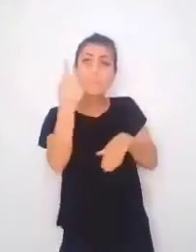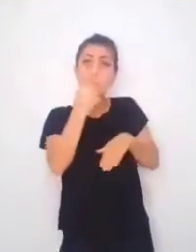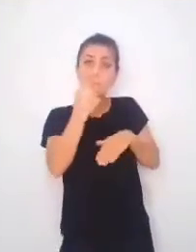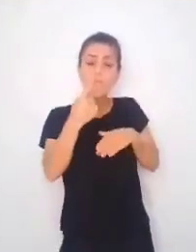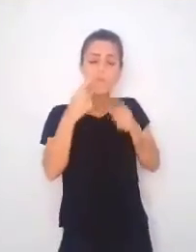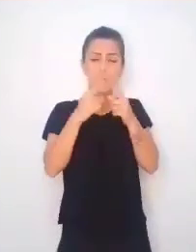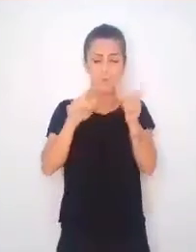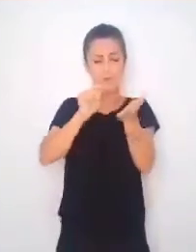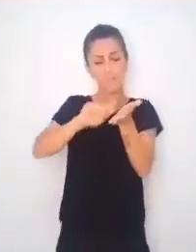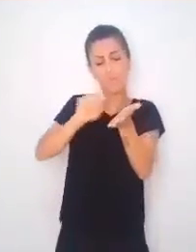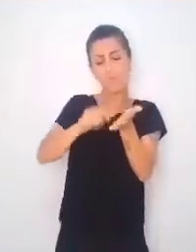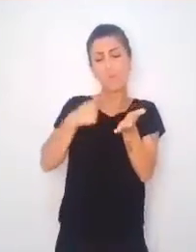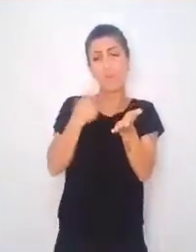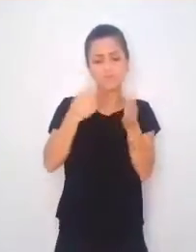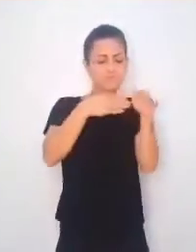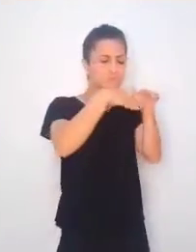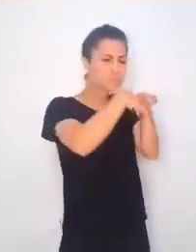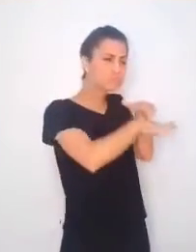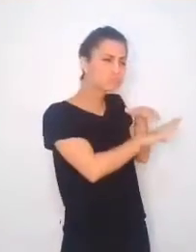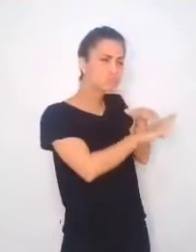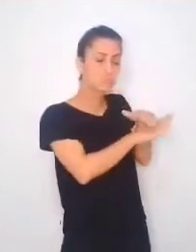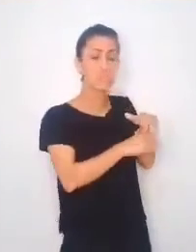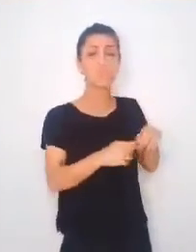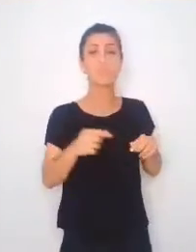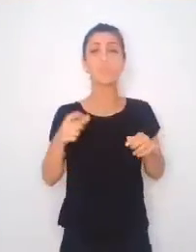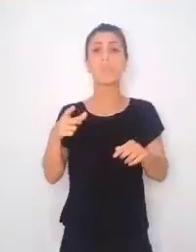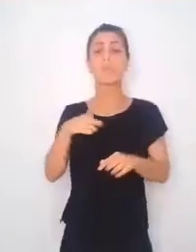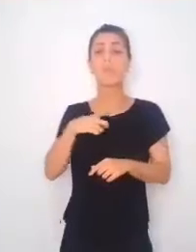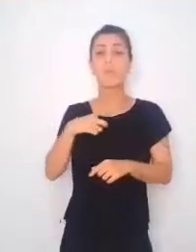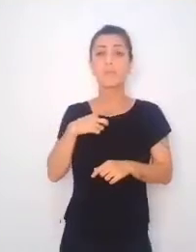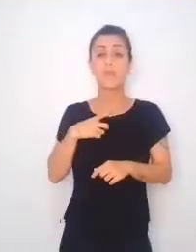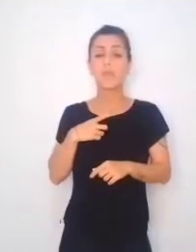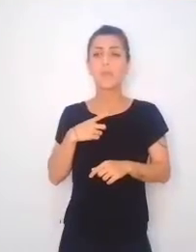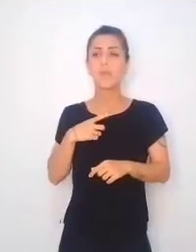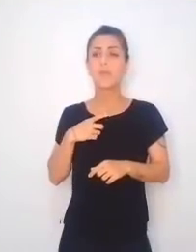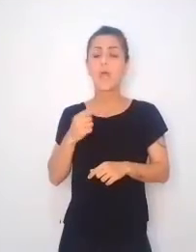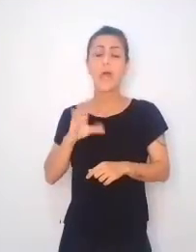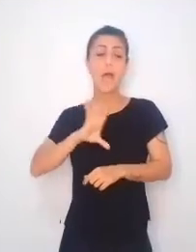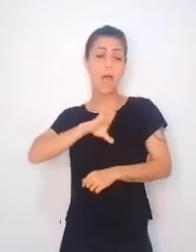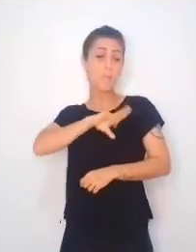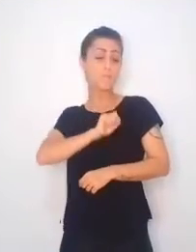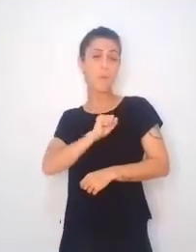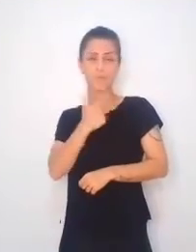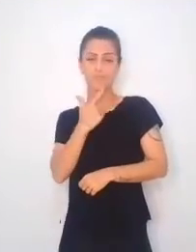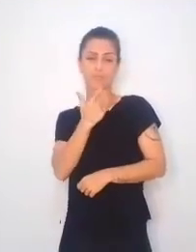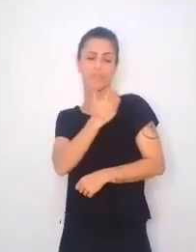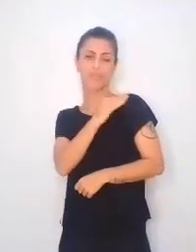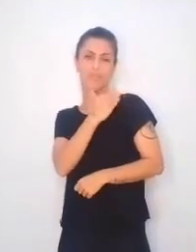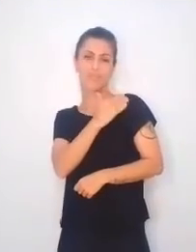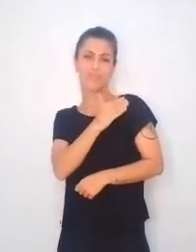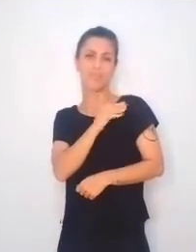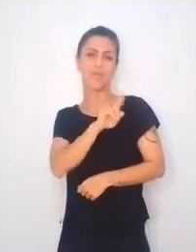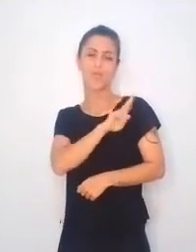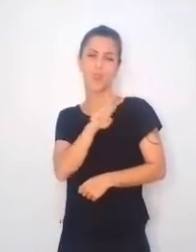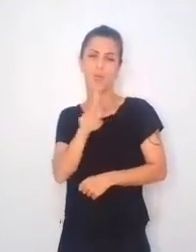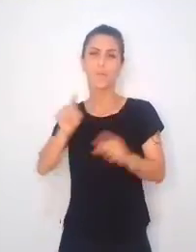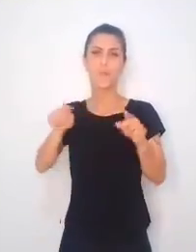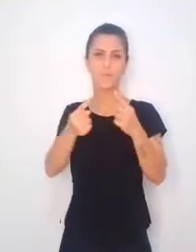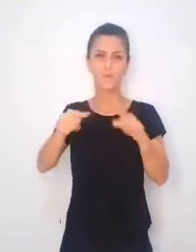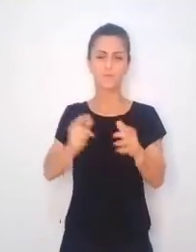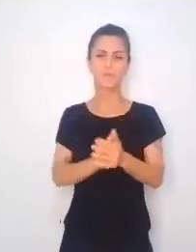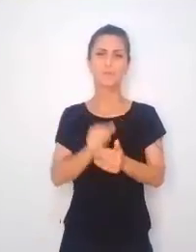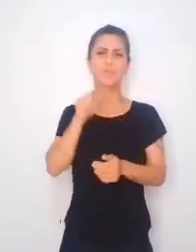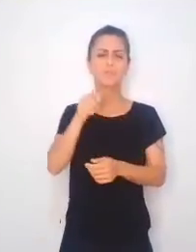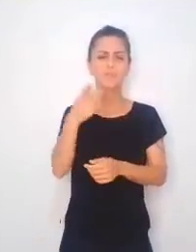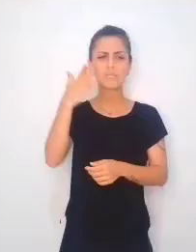a compor. E Abolição do Preconceito foi a primeira música que eu fiz fora da Tribos da Lua. Que legal. E você